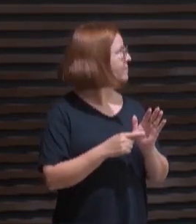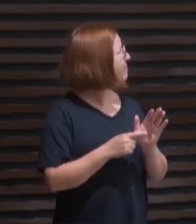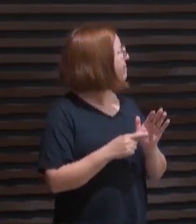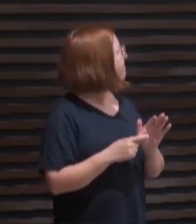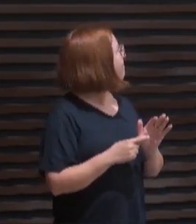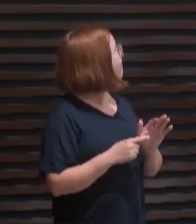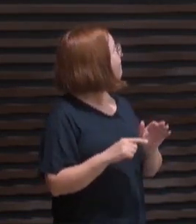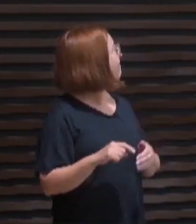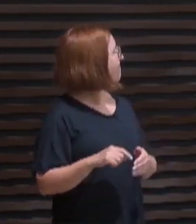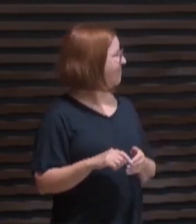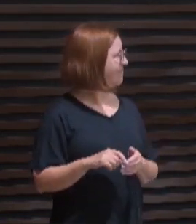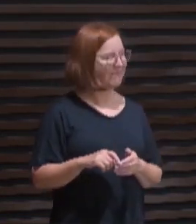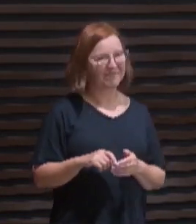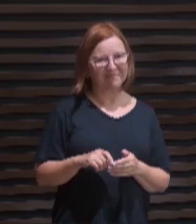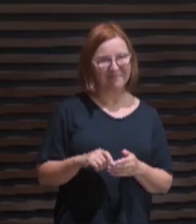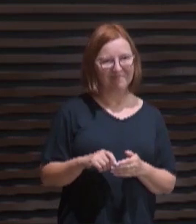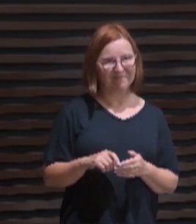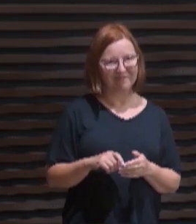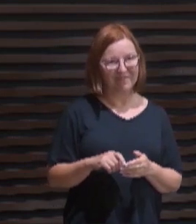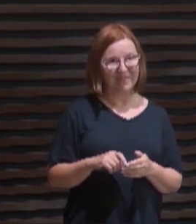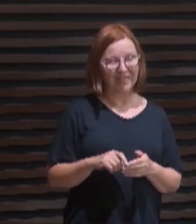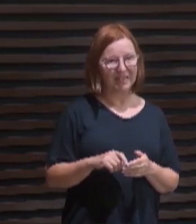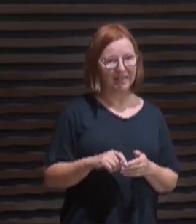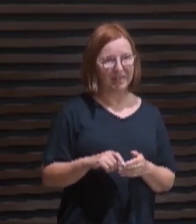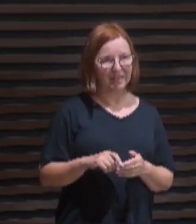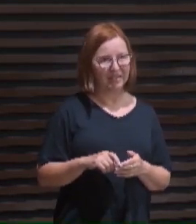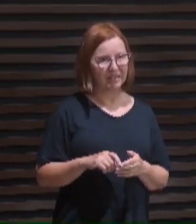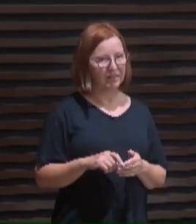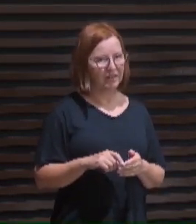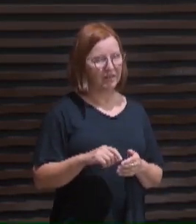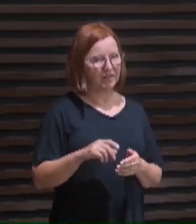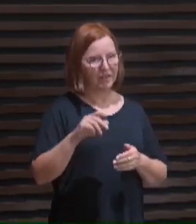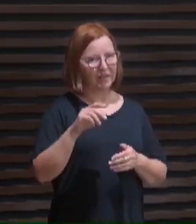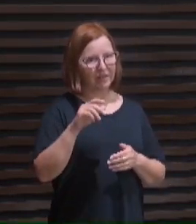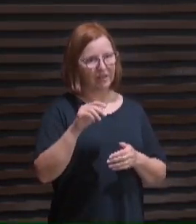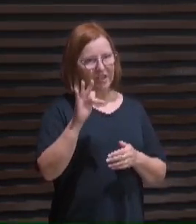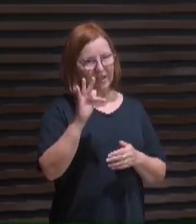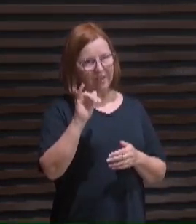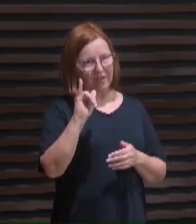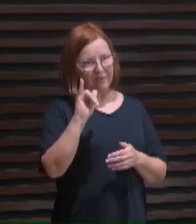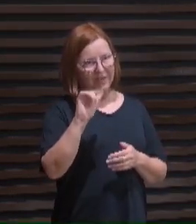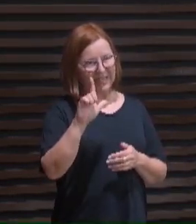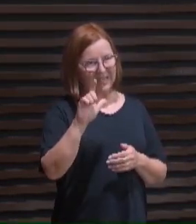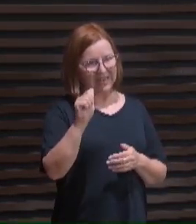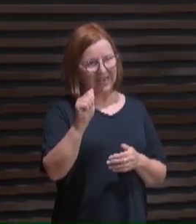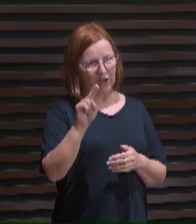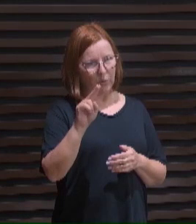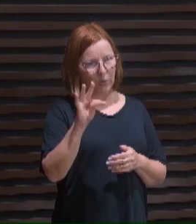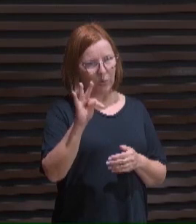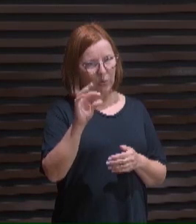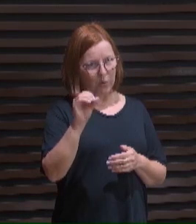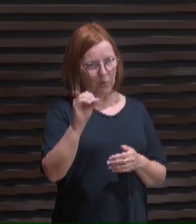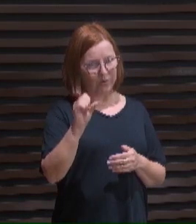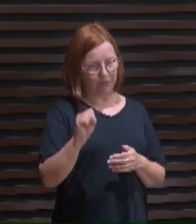philautos. Essa palavra é um apax, só existe aqui. Mas as pessoas não são sempre egoístas, mas é